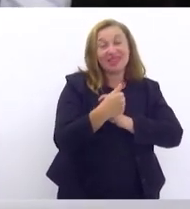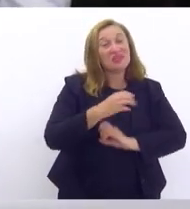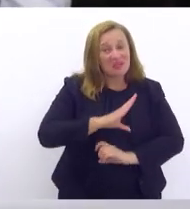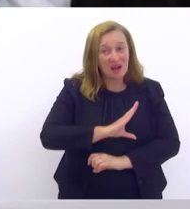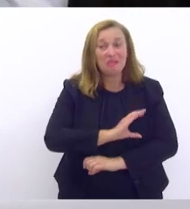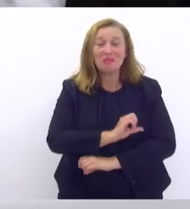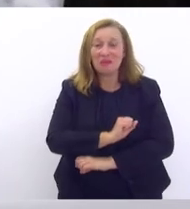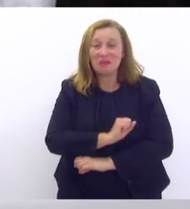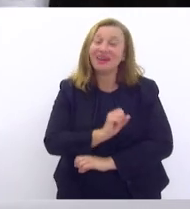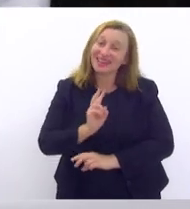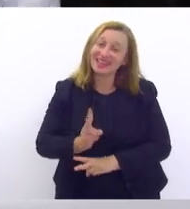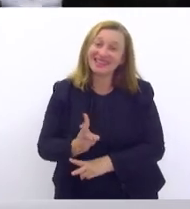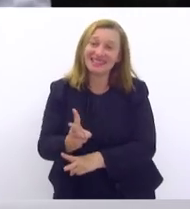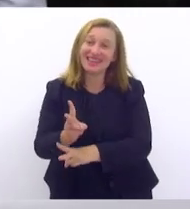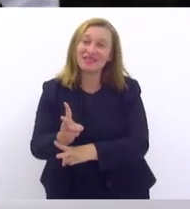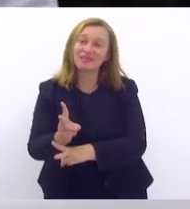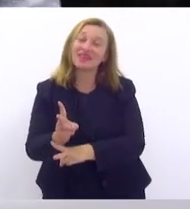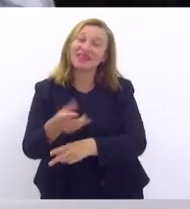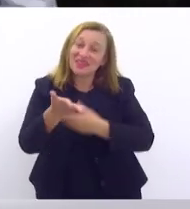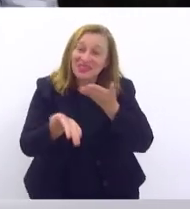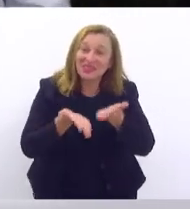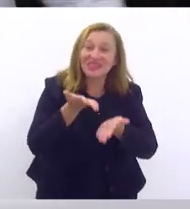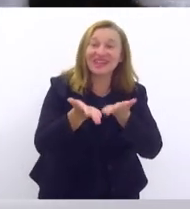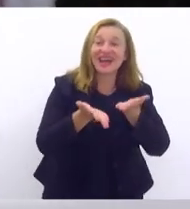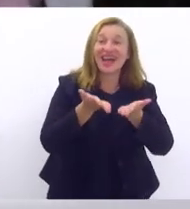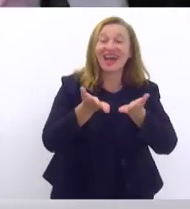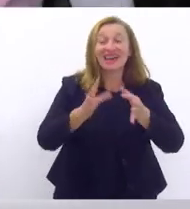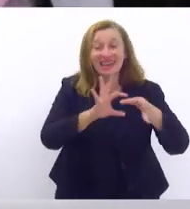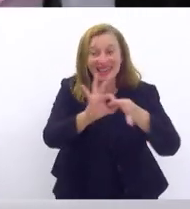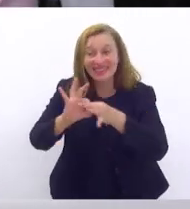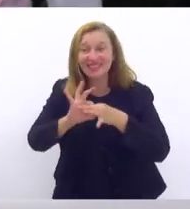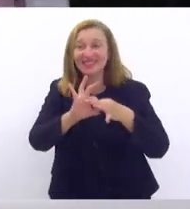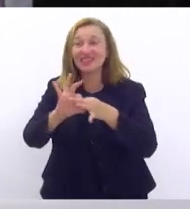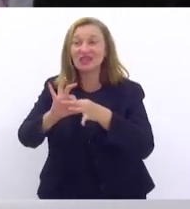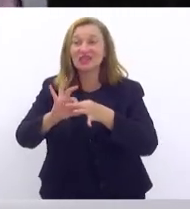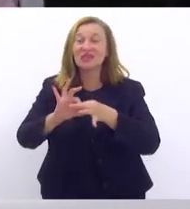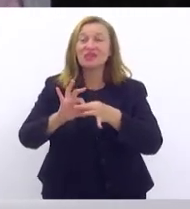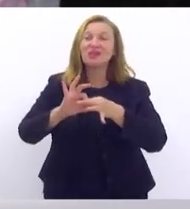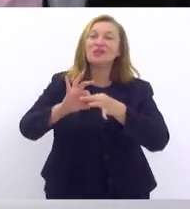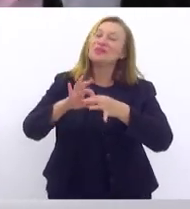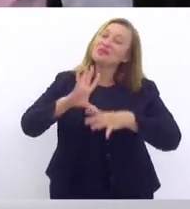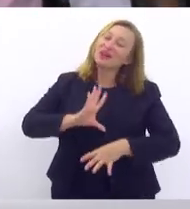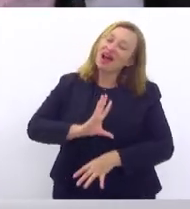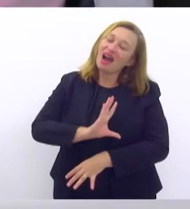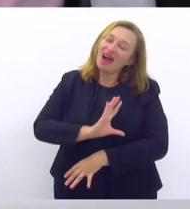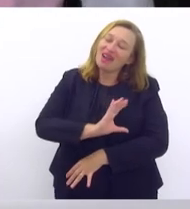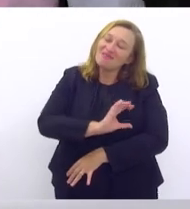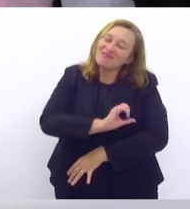Sempre curará e nos unirá. Por...